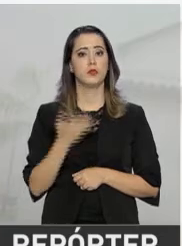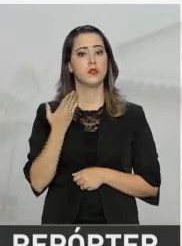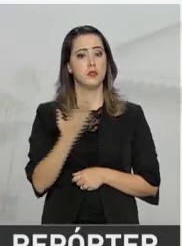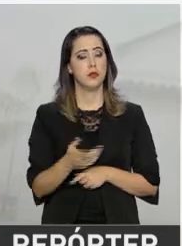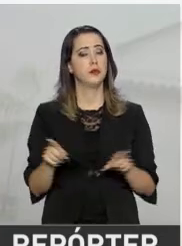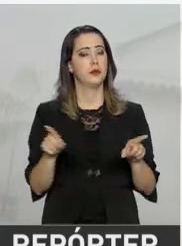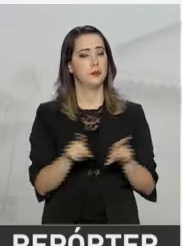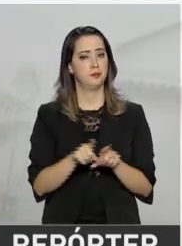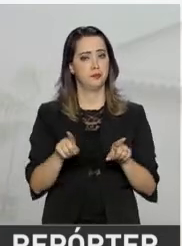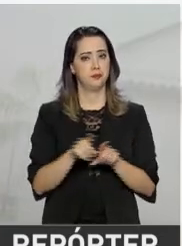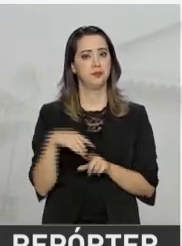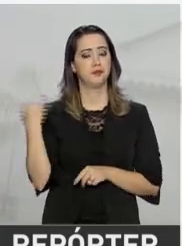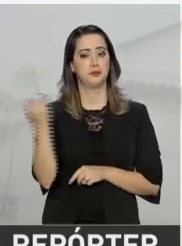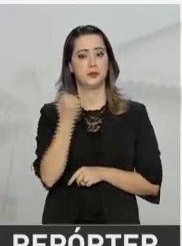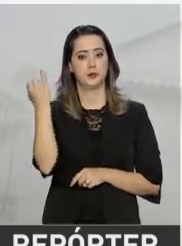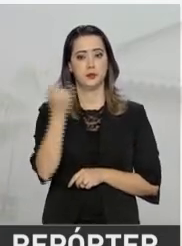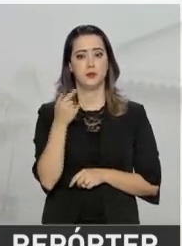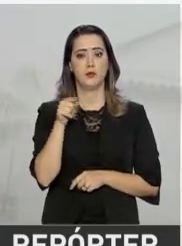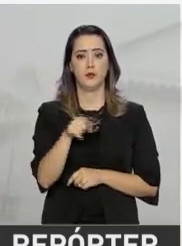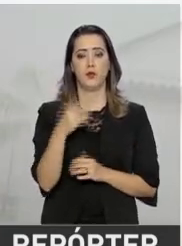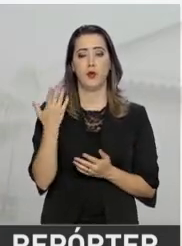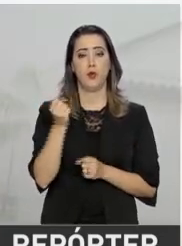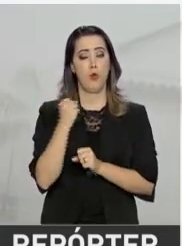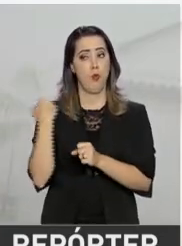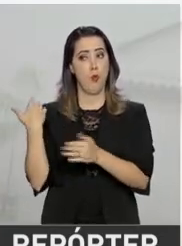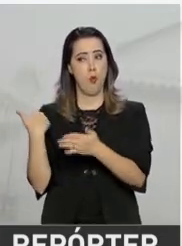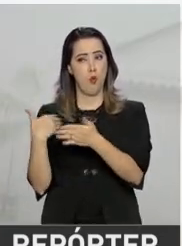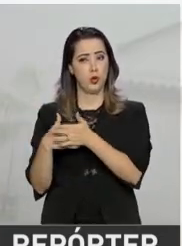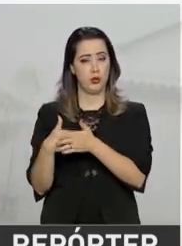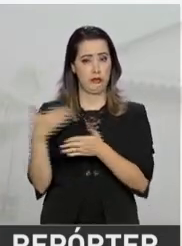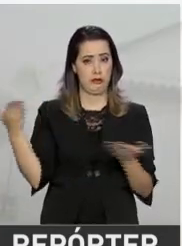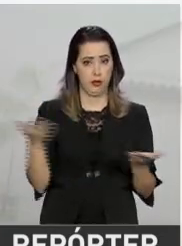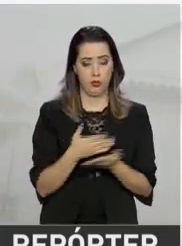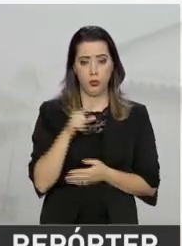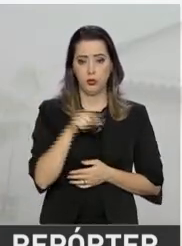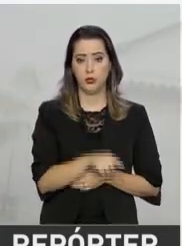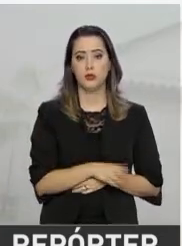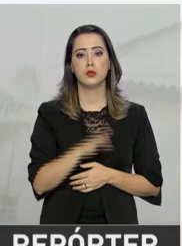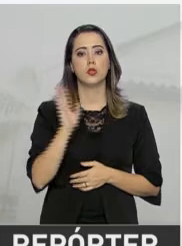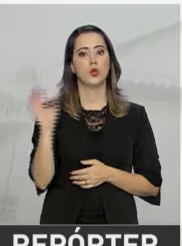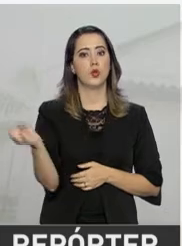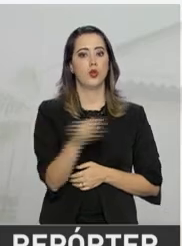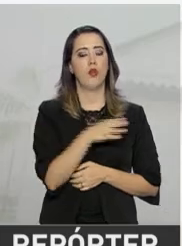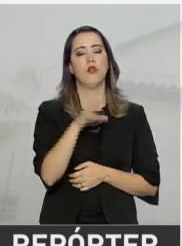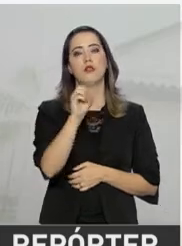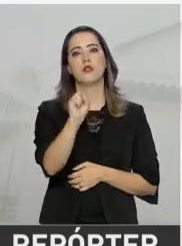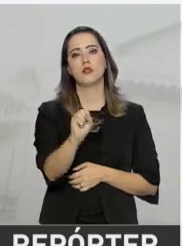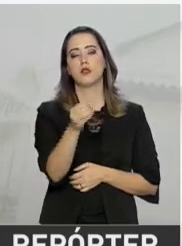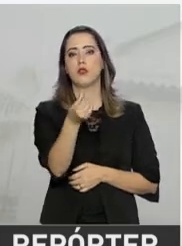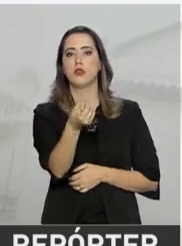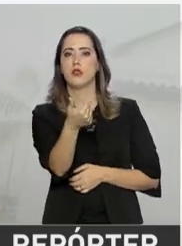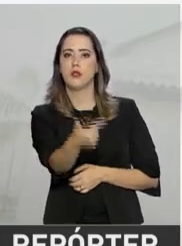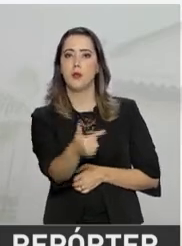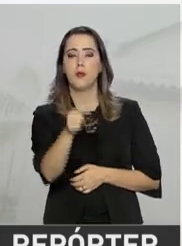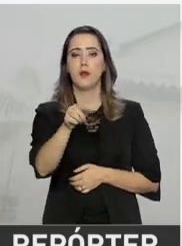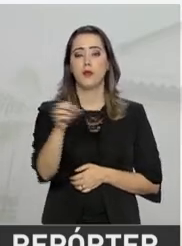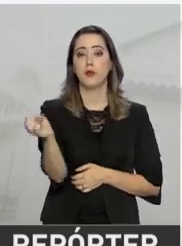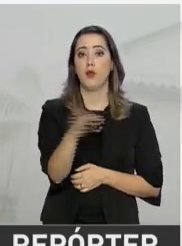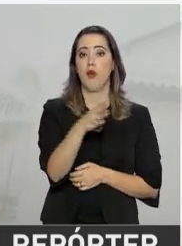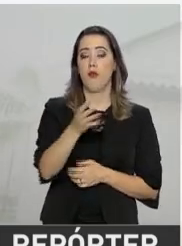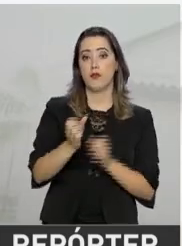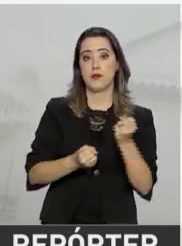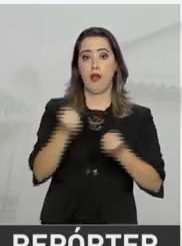SAMU, também teve destaque. Entre o ano passado e este ano, o SAMU recebeu 862